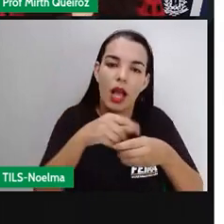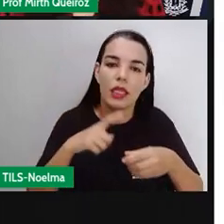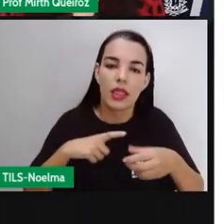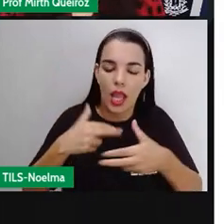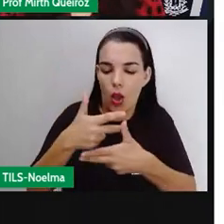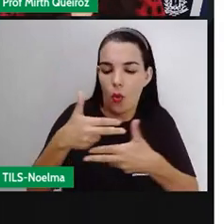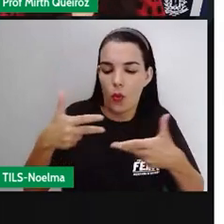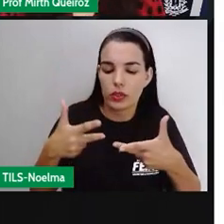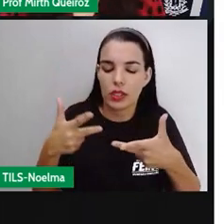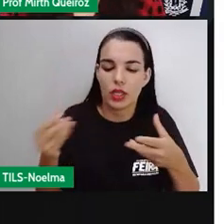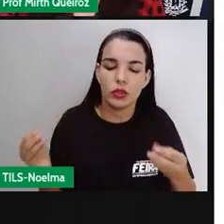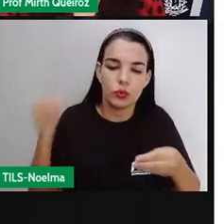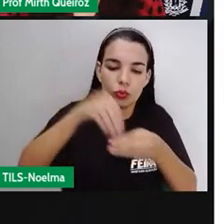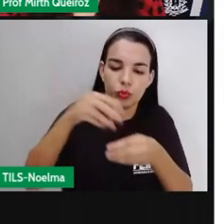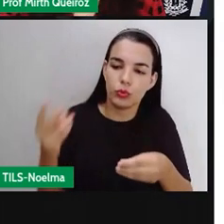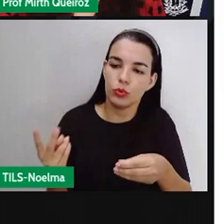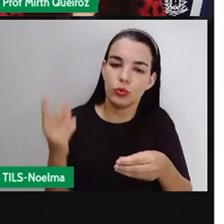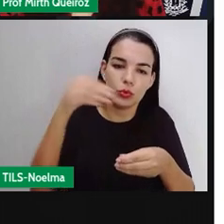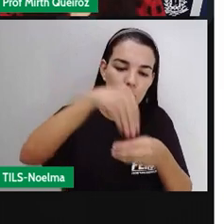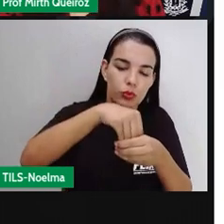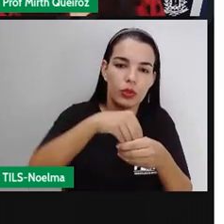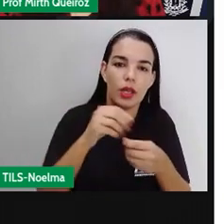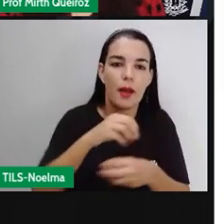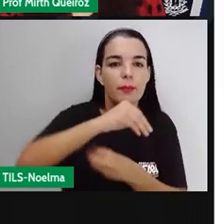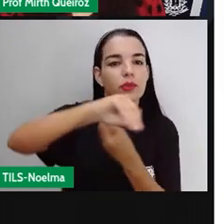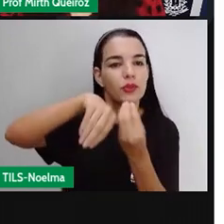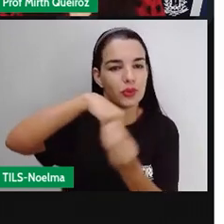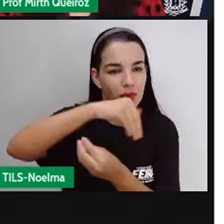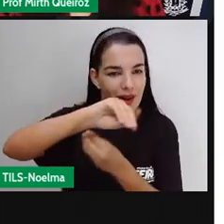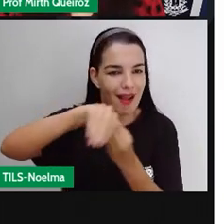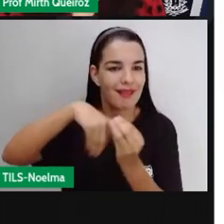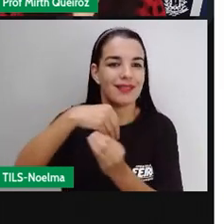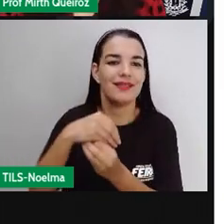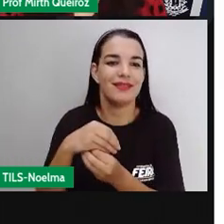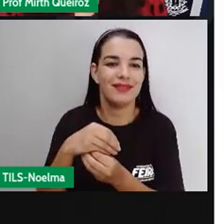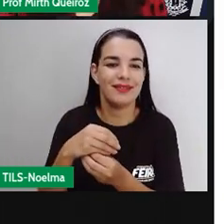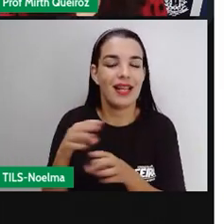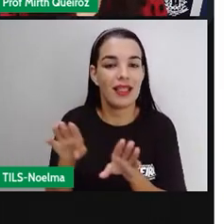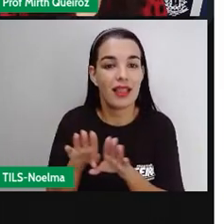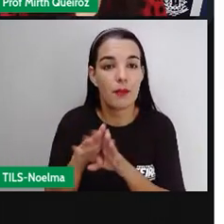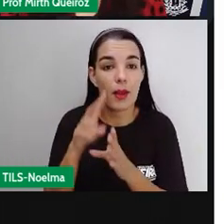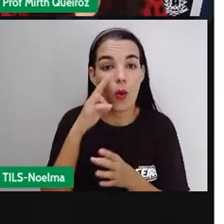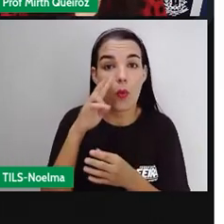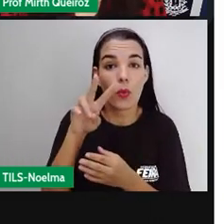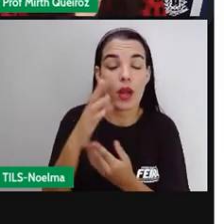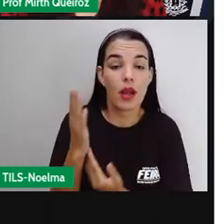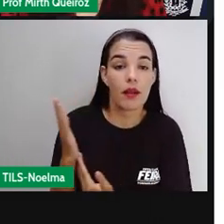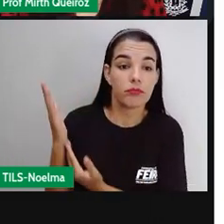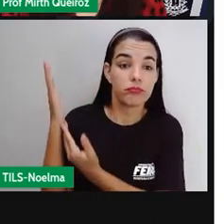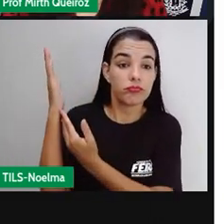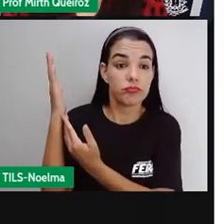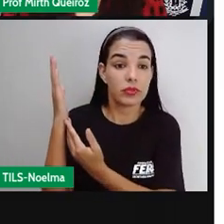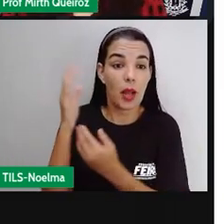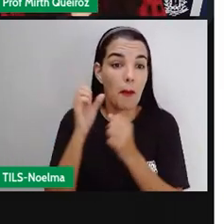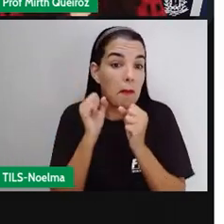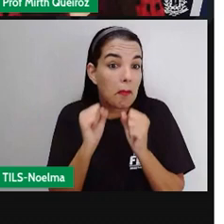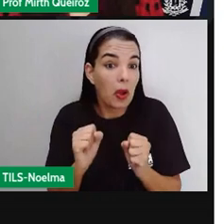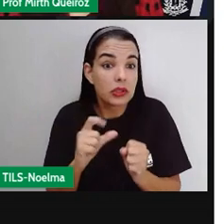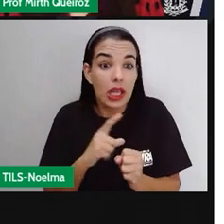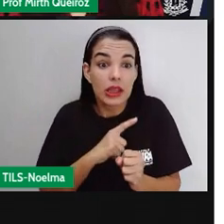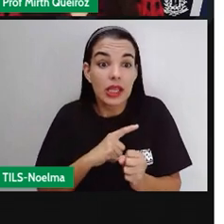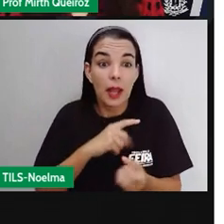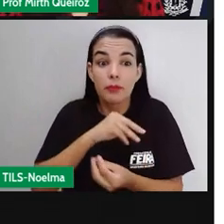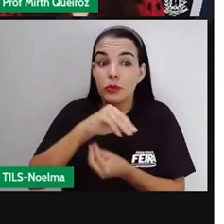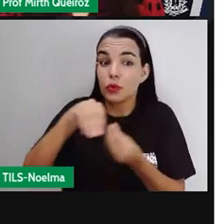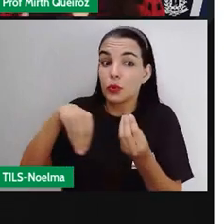ali misturadas, né? E isso são misturas. Podemos ter misturas de muitas